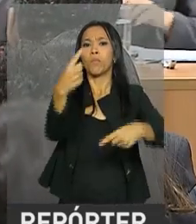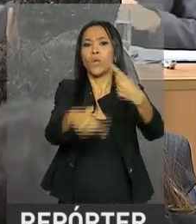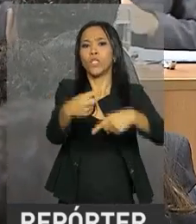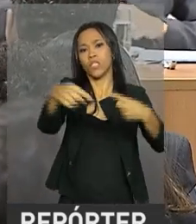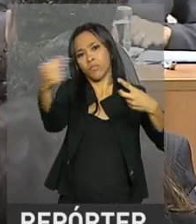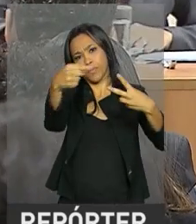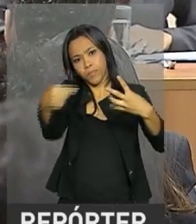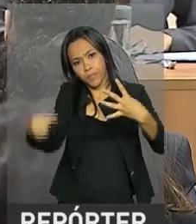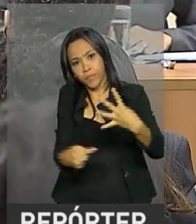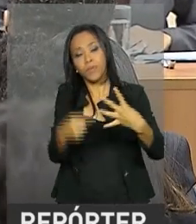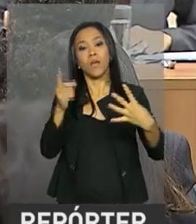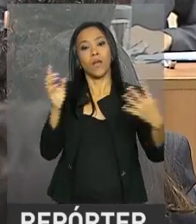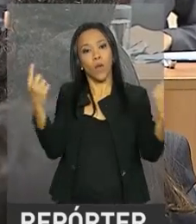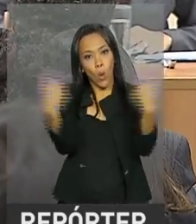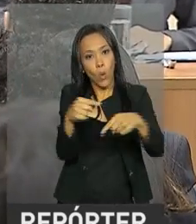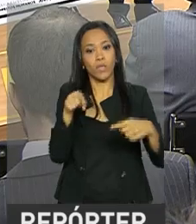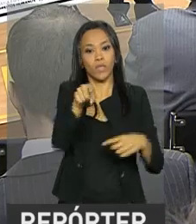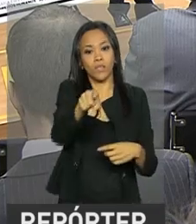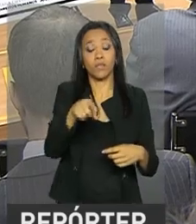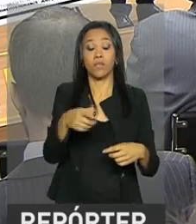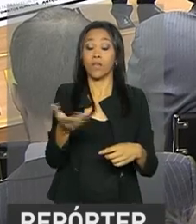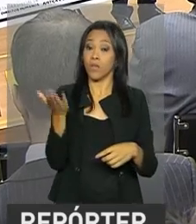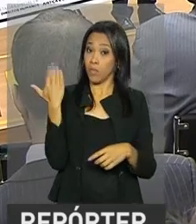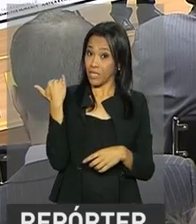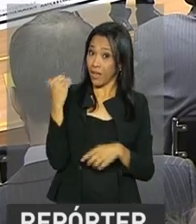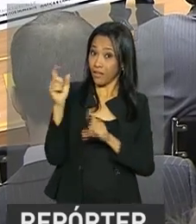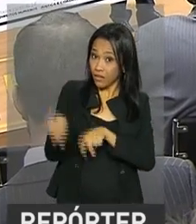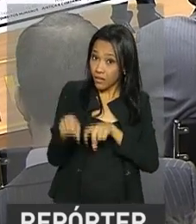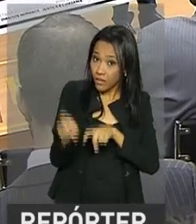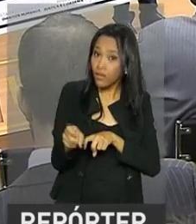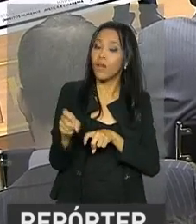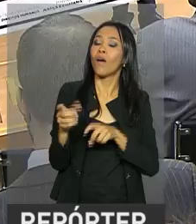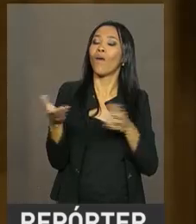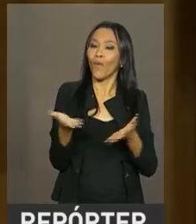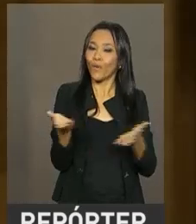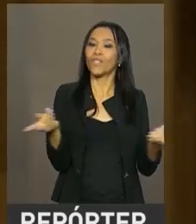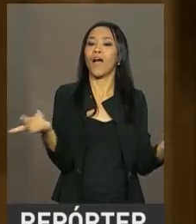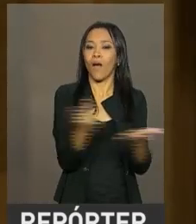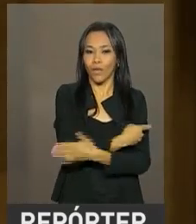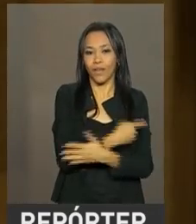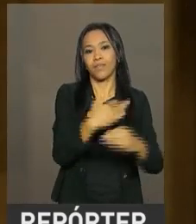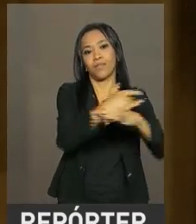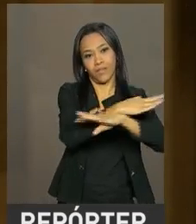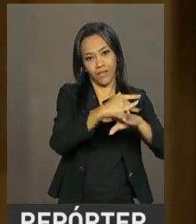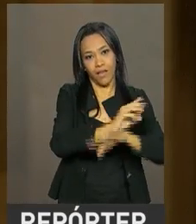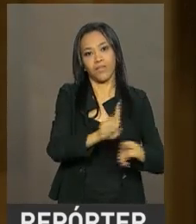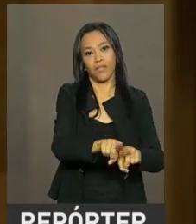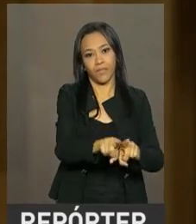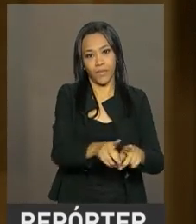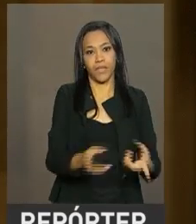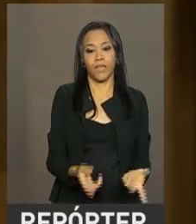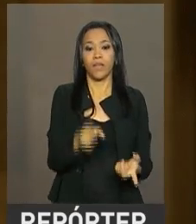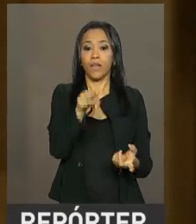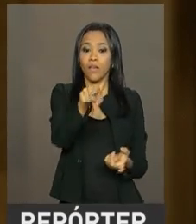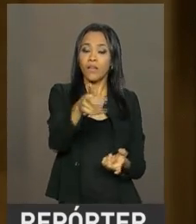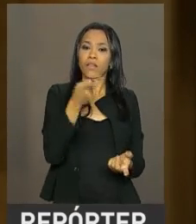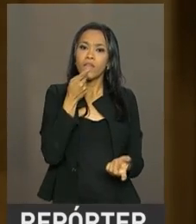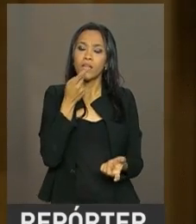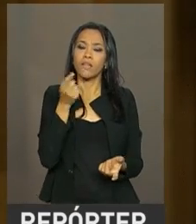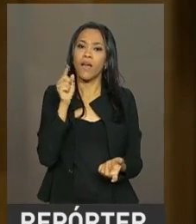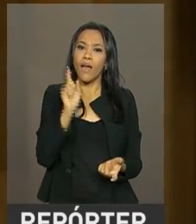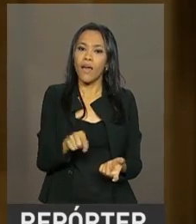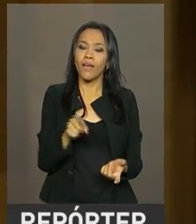exploração que se concentrava no campo hoje está presente também na cidade esses trabalhadores são em geral oriundos de